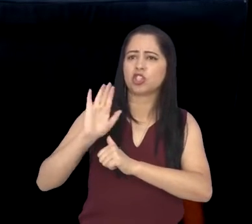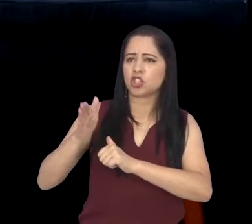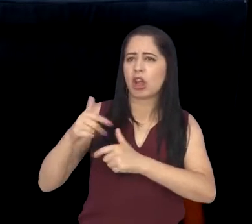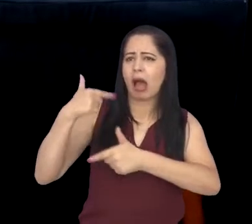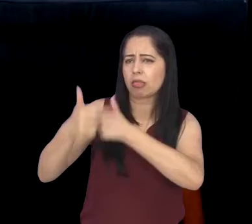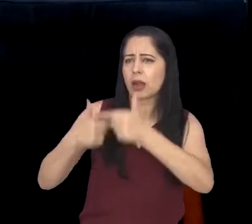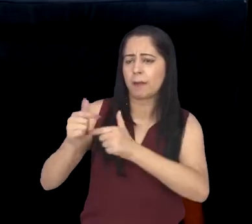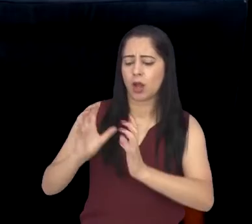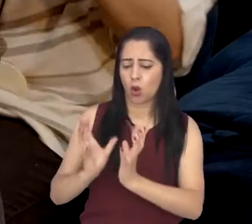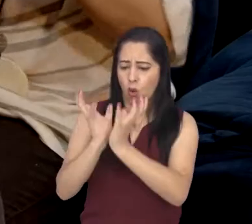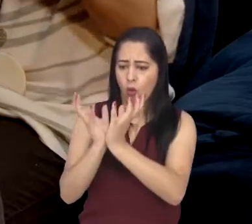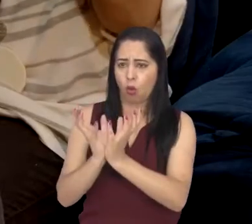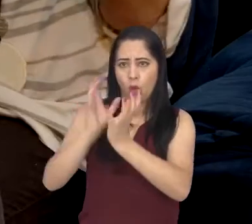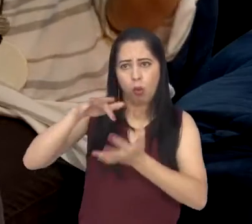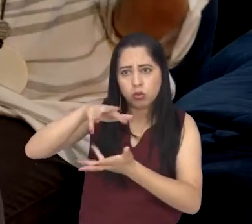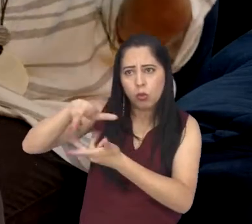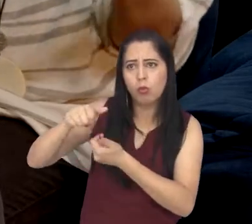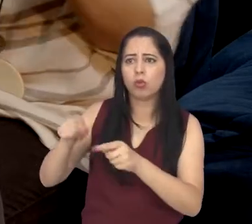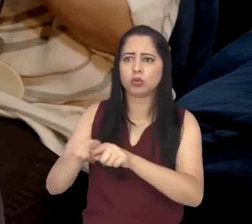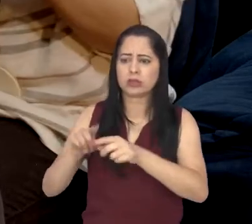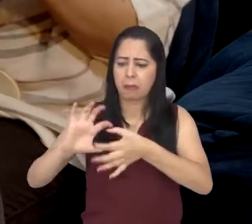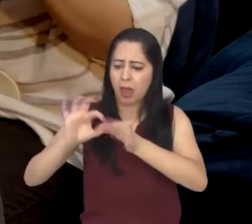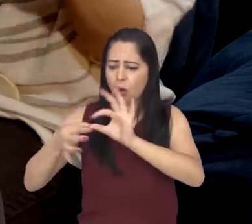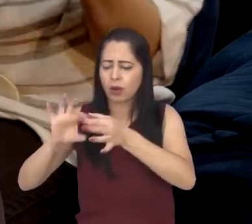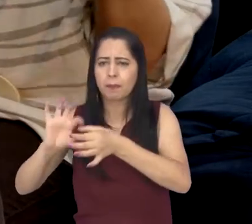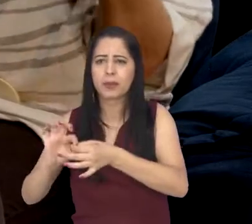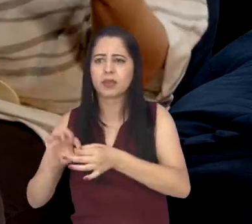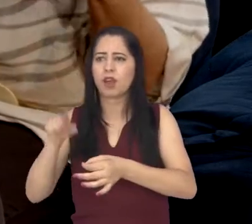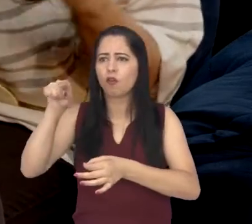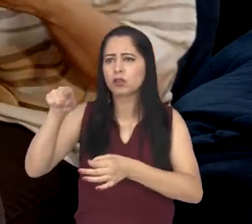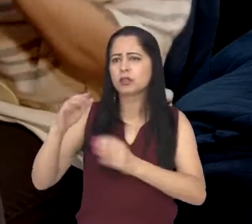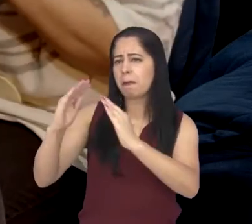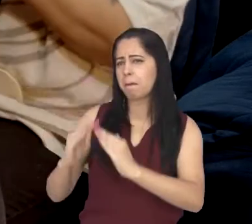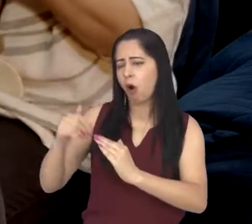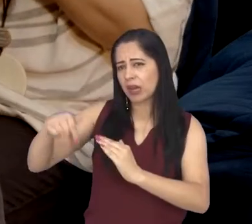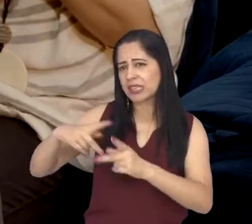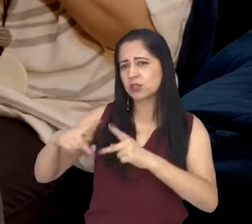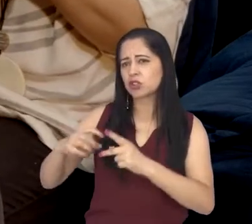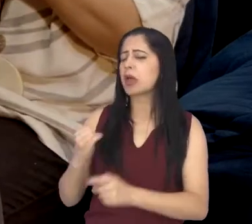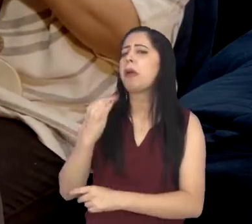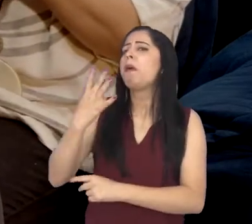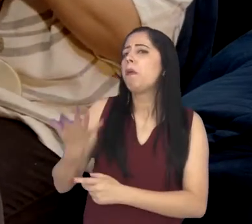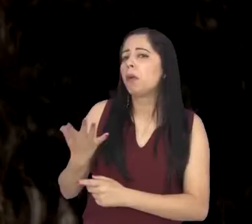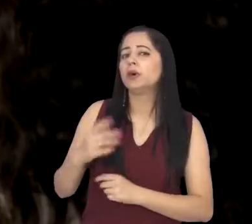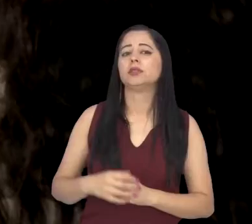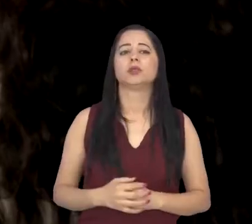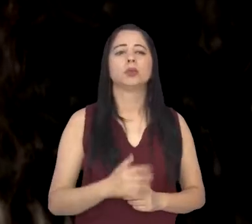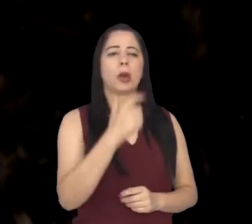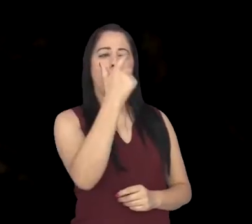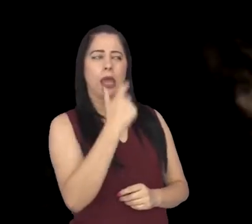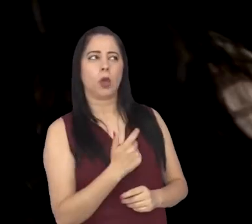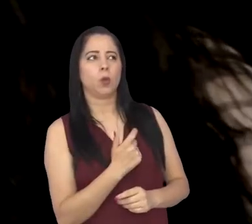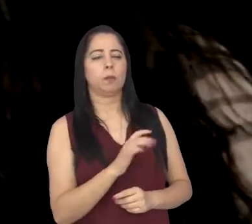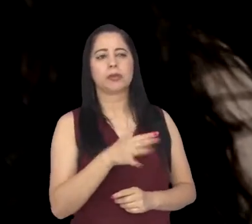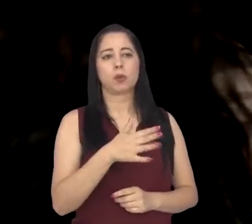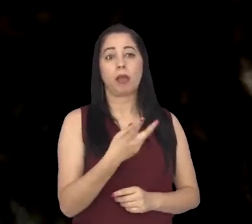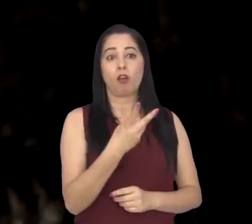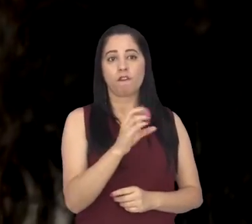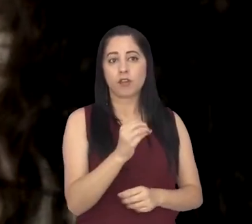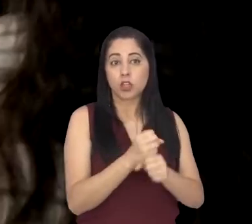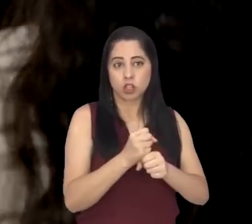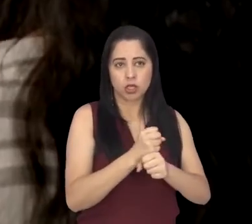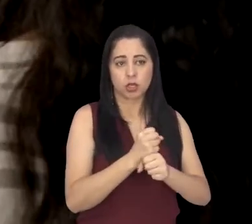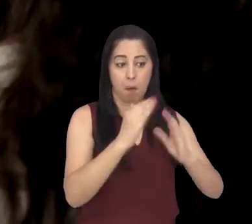Mundo, Olimpíadas, há quanto tempo você mora aqui em São José dos Campos? Eu moro aqui em São José há